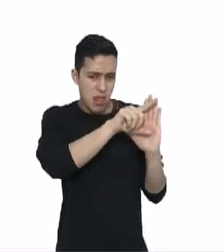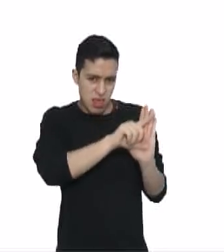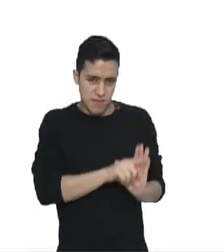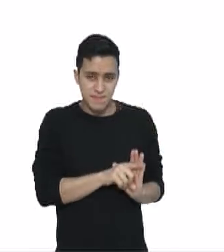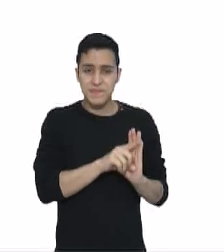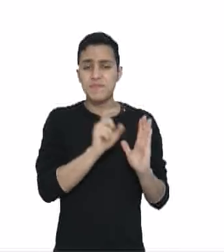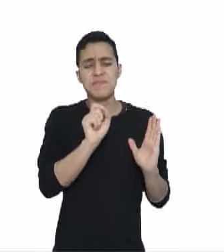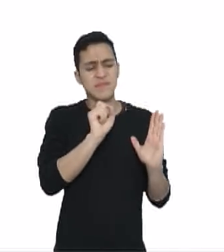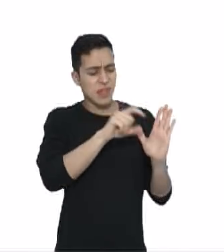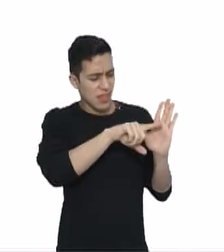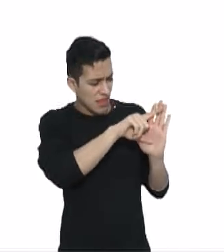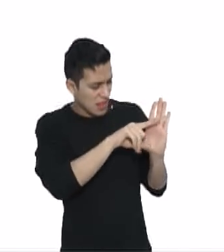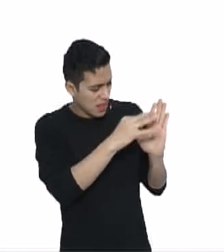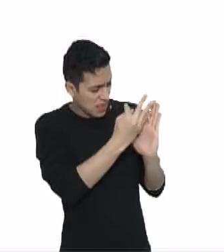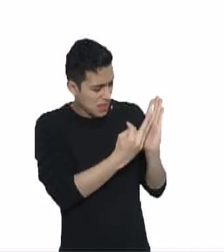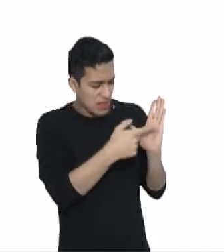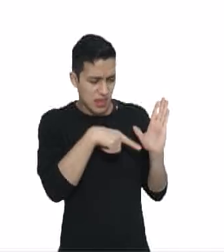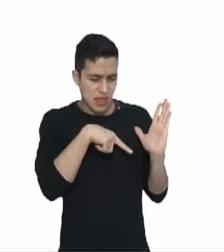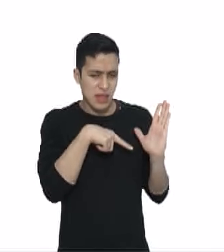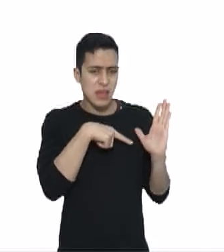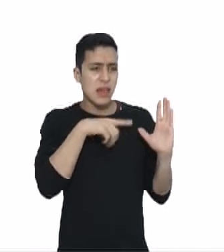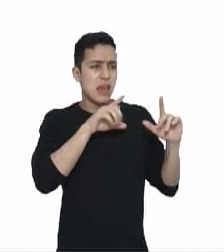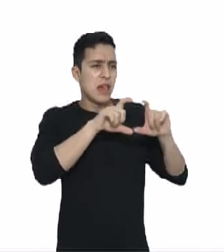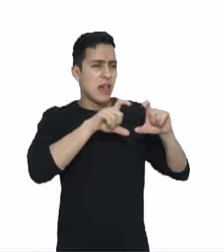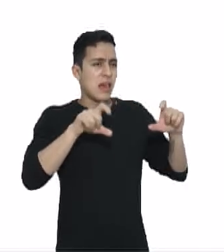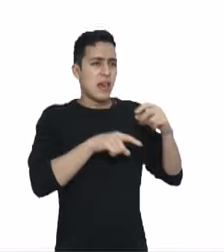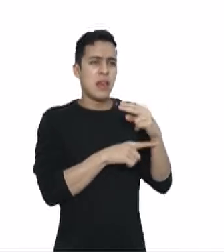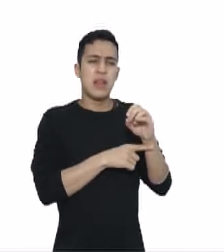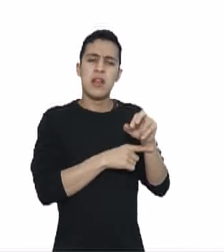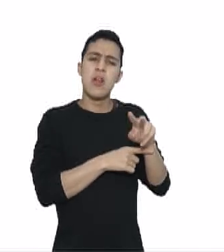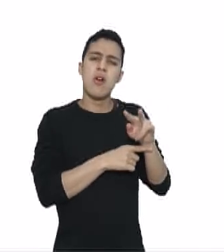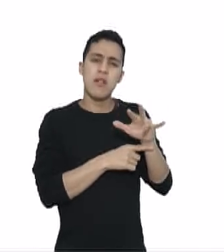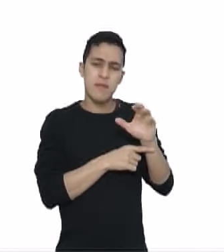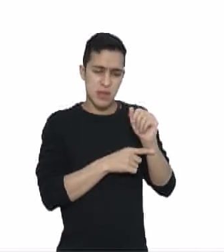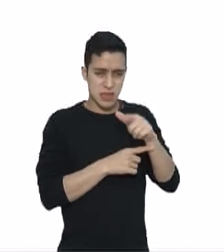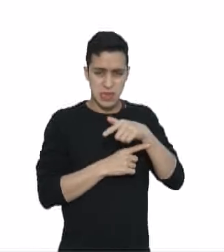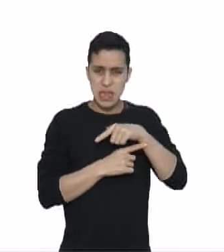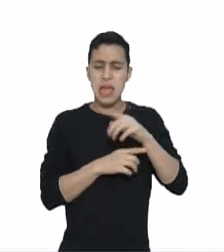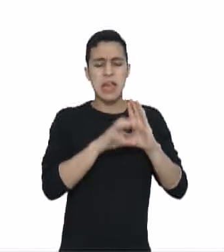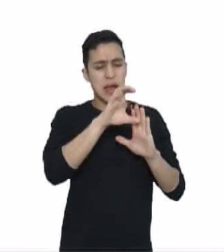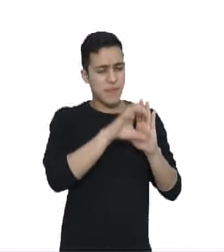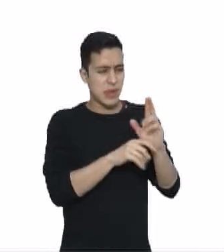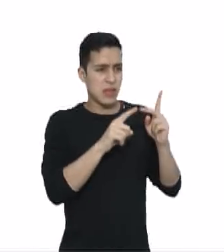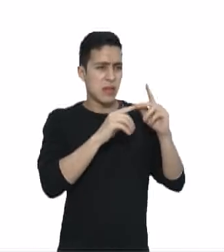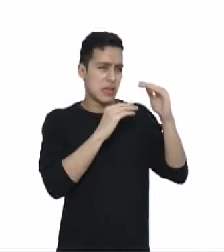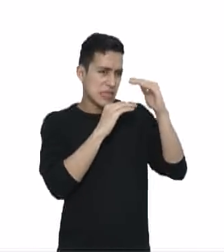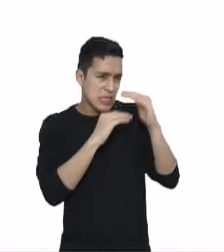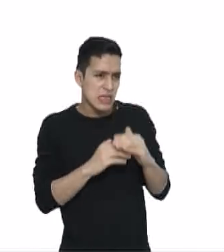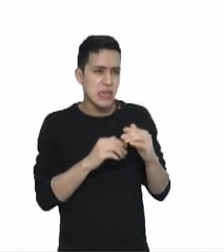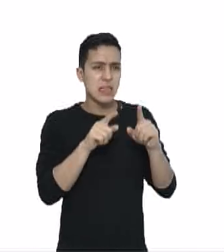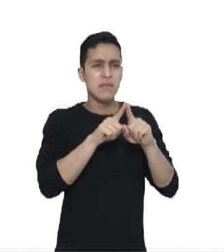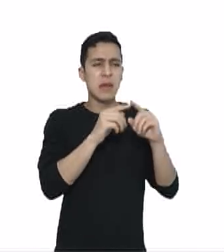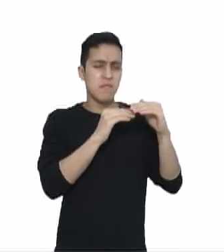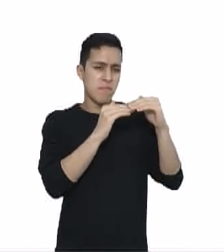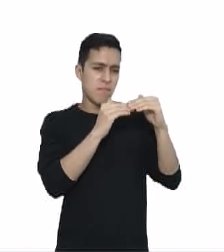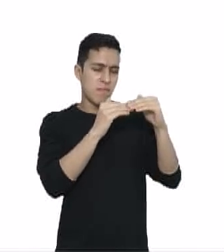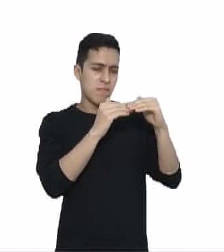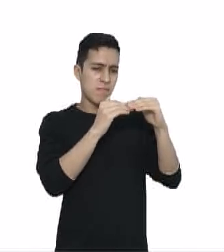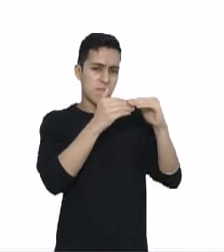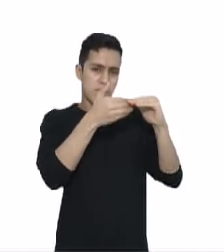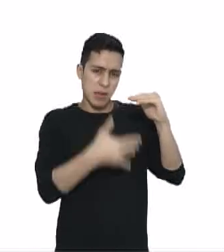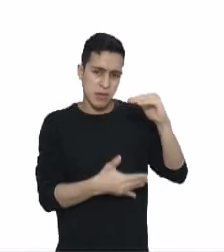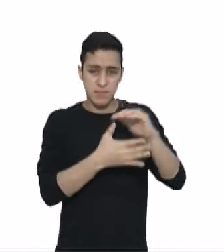de uma lei é composto por parte normativa, que é dividida em capítulos, seções e subseções.